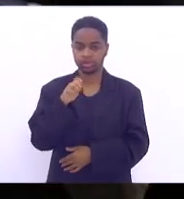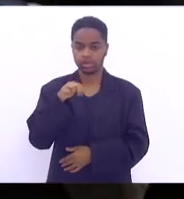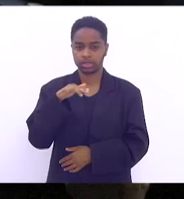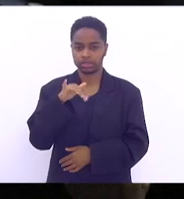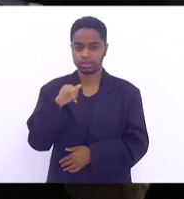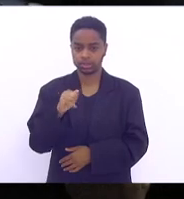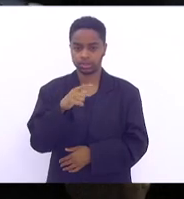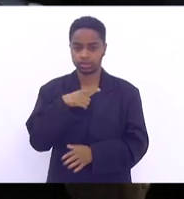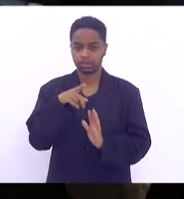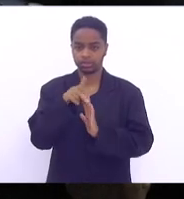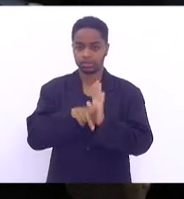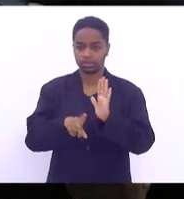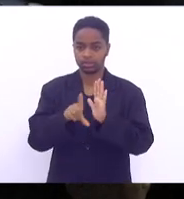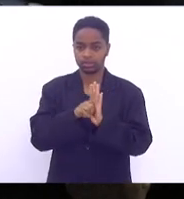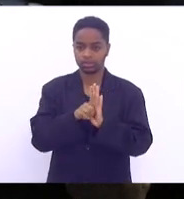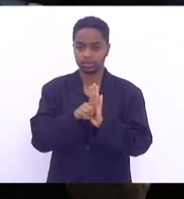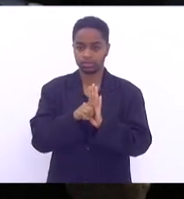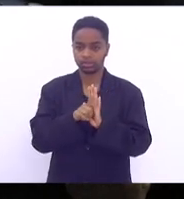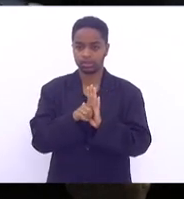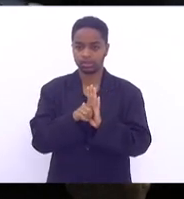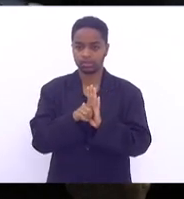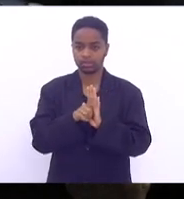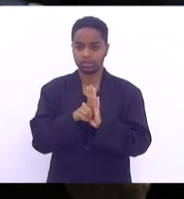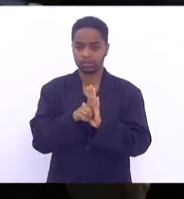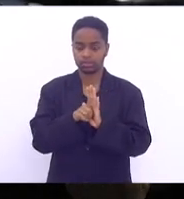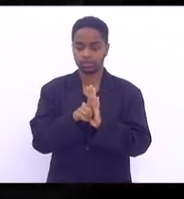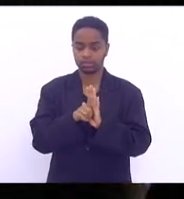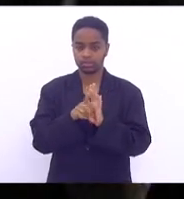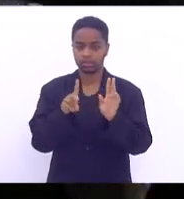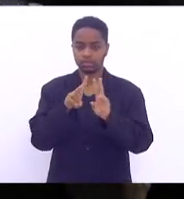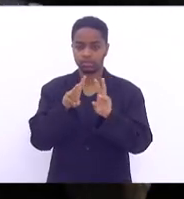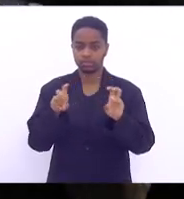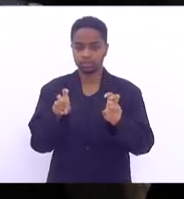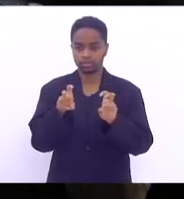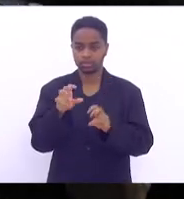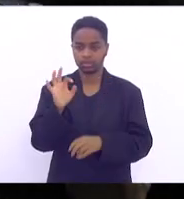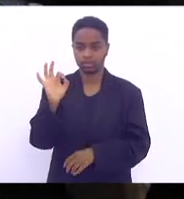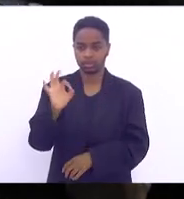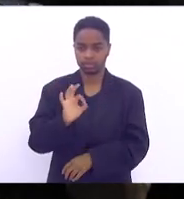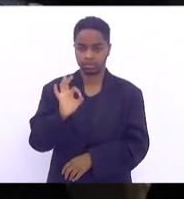diz respeito à alíquota,